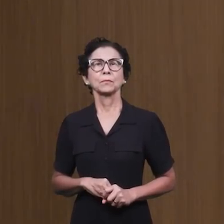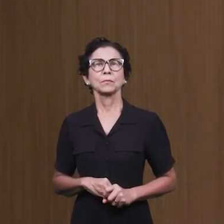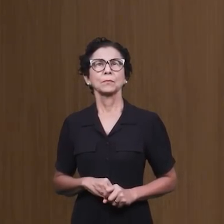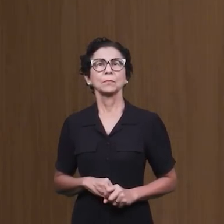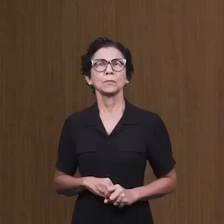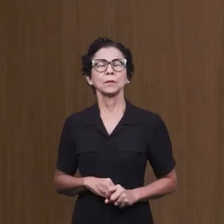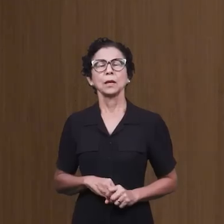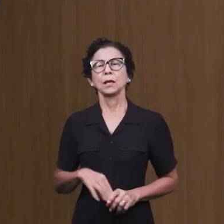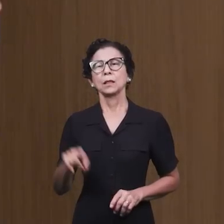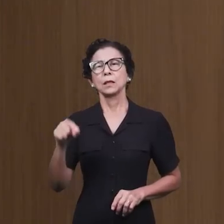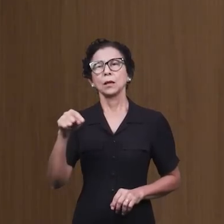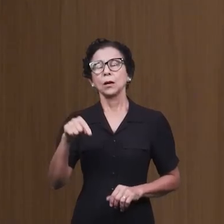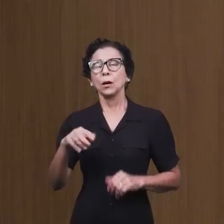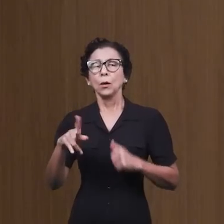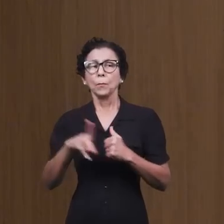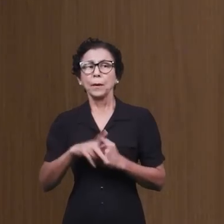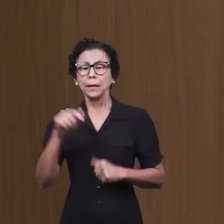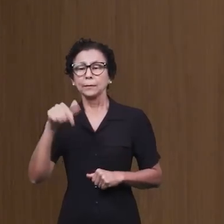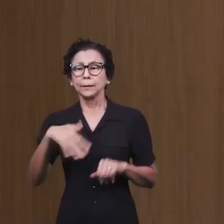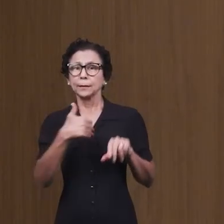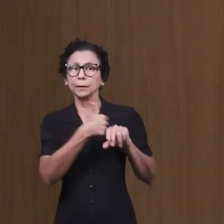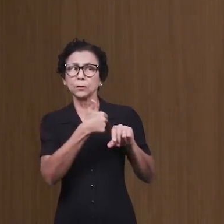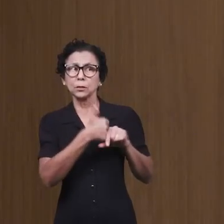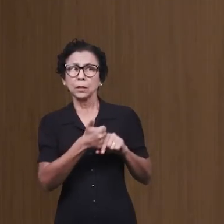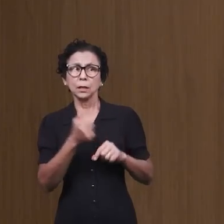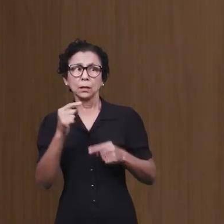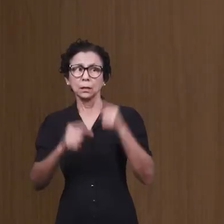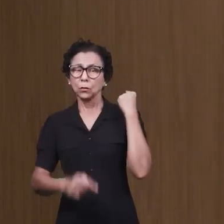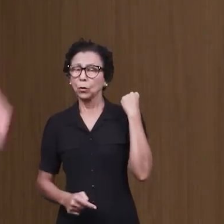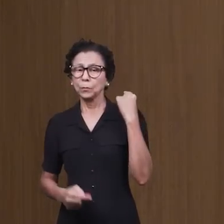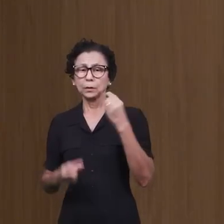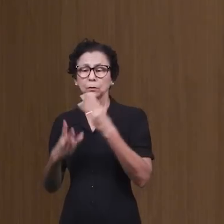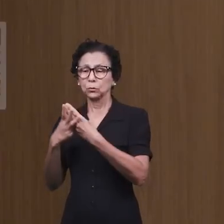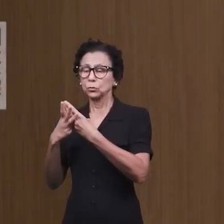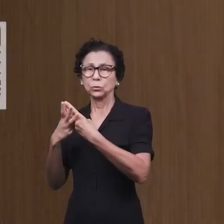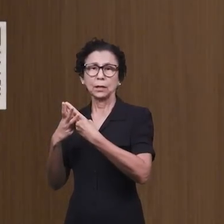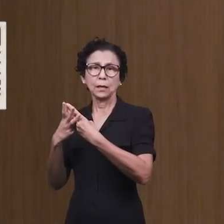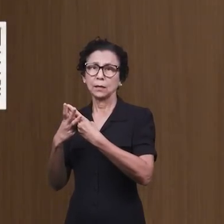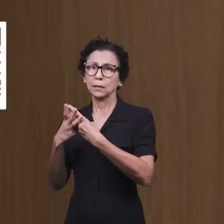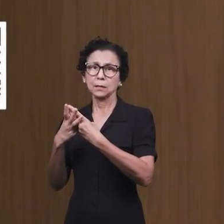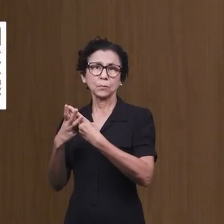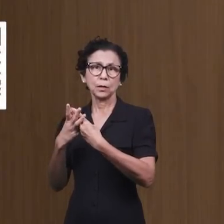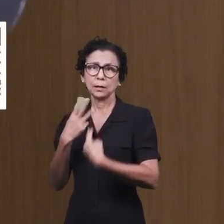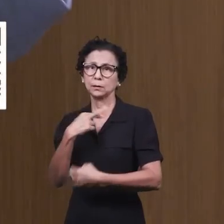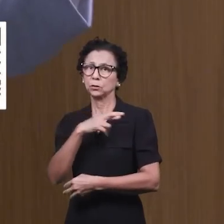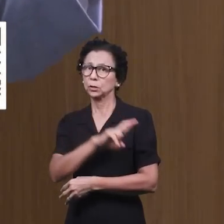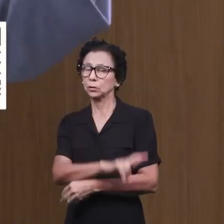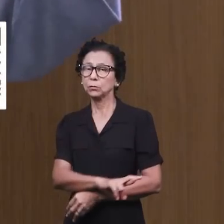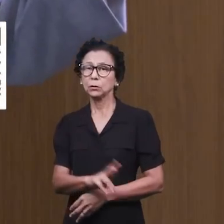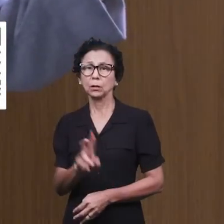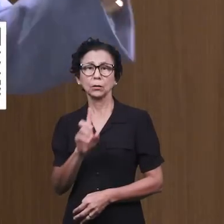né? Não, Pedro, você tem que... Aqui é cristianismo, Pedro, não tem nada a ver com judaísmo. Você